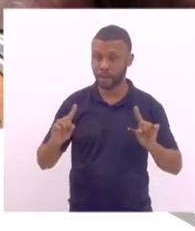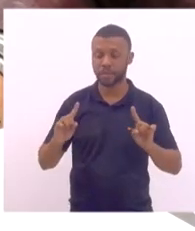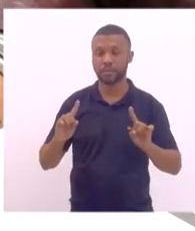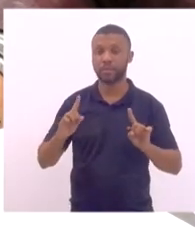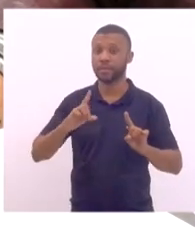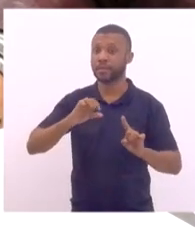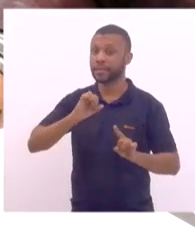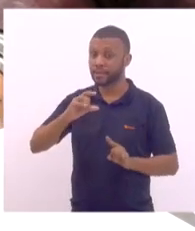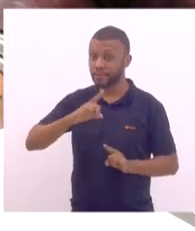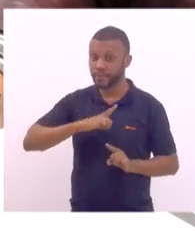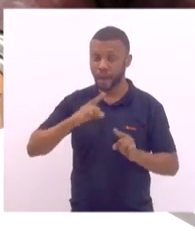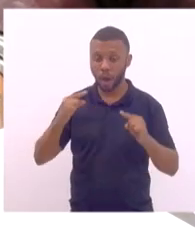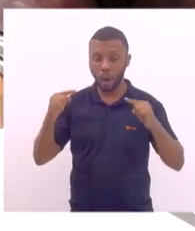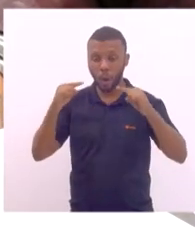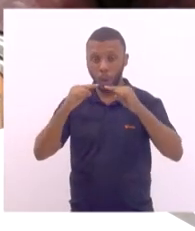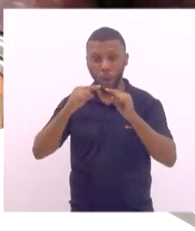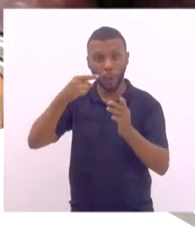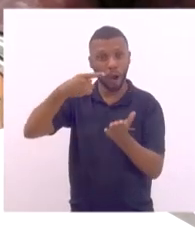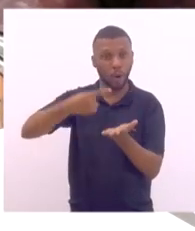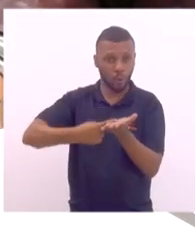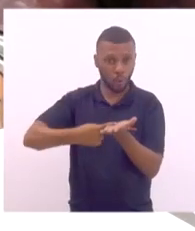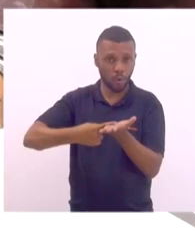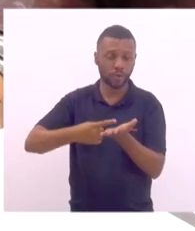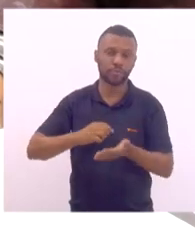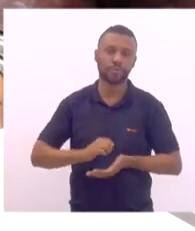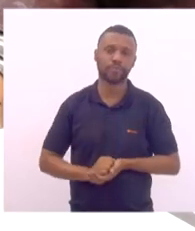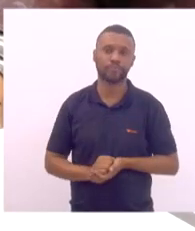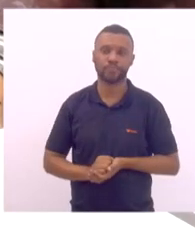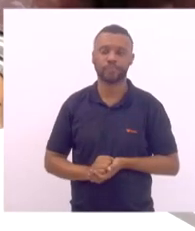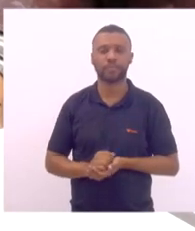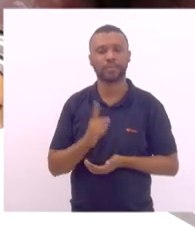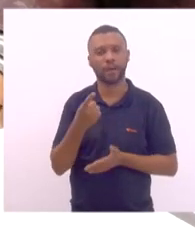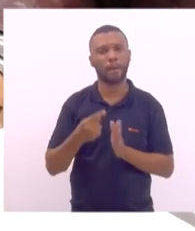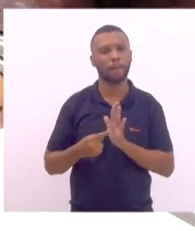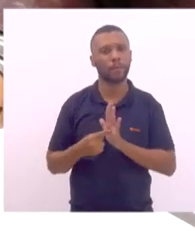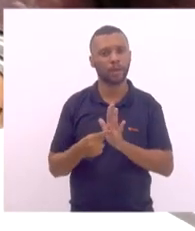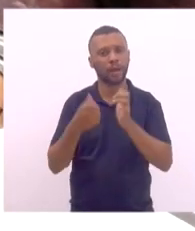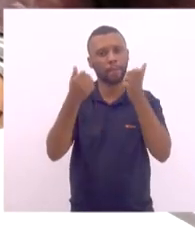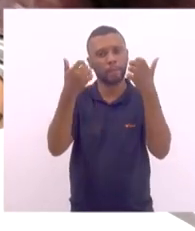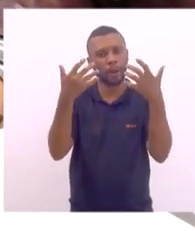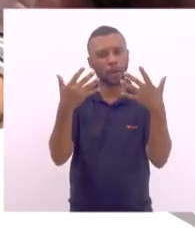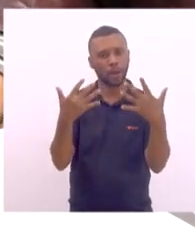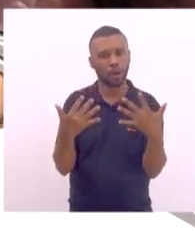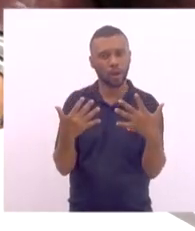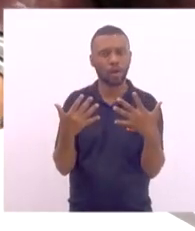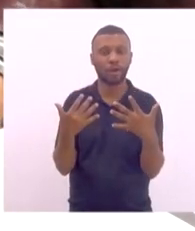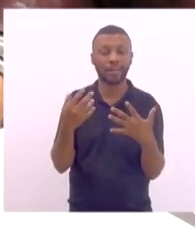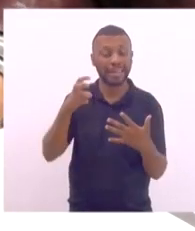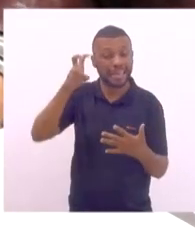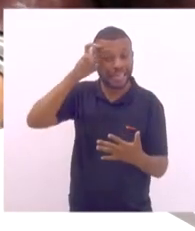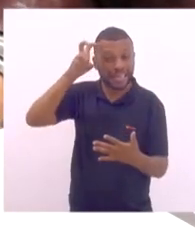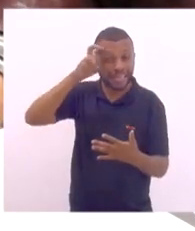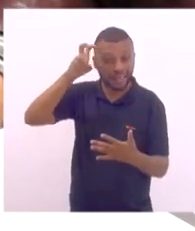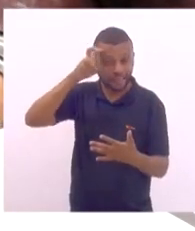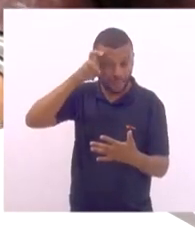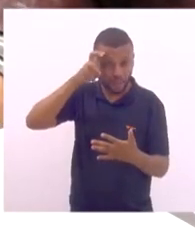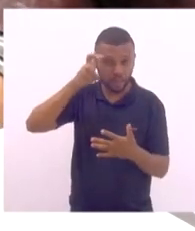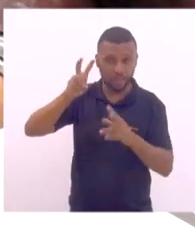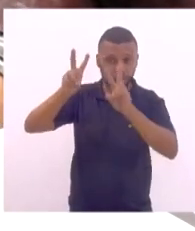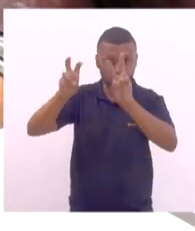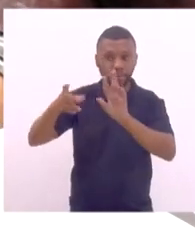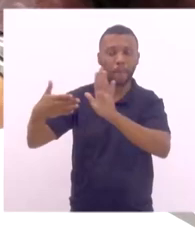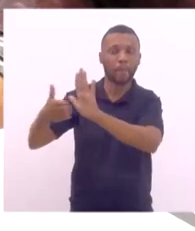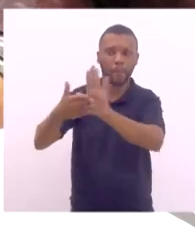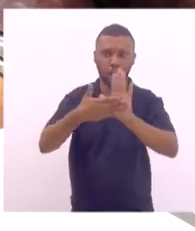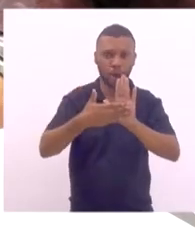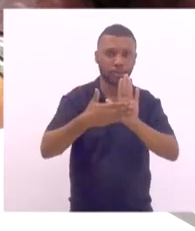o acordo e o senhor trouxer a pauta na quinta-feira, essa emenda